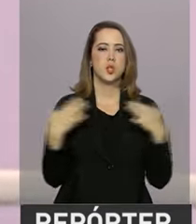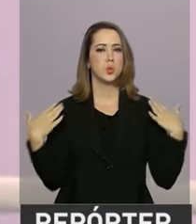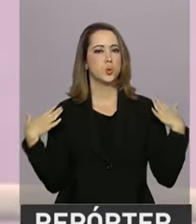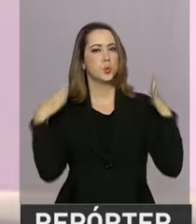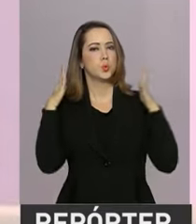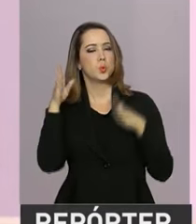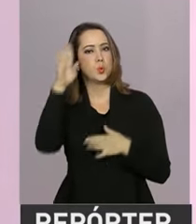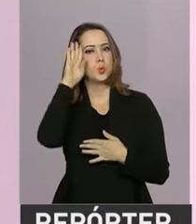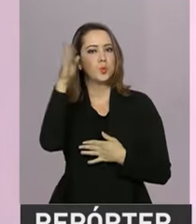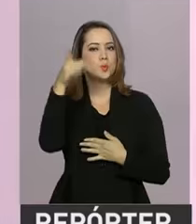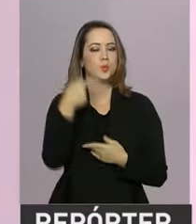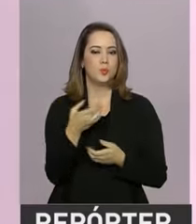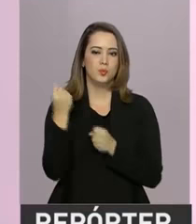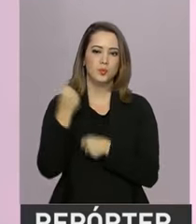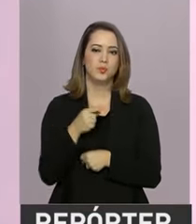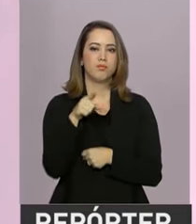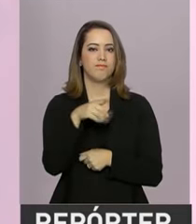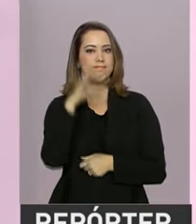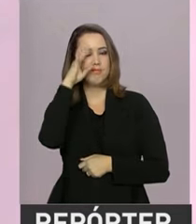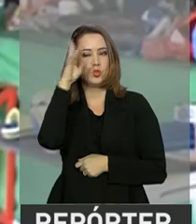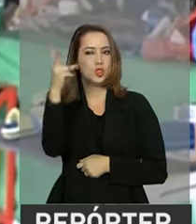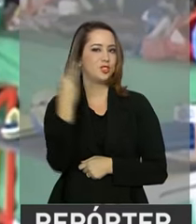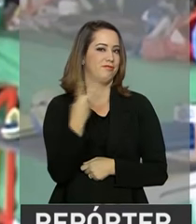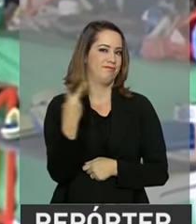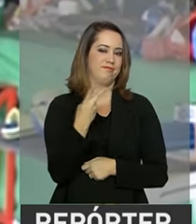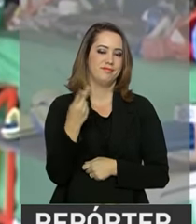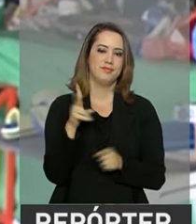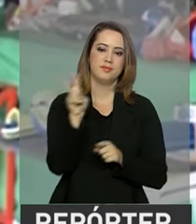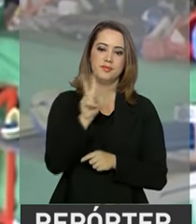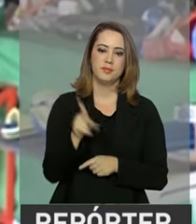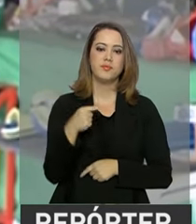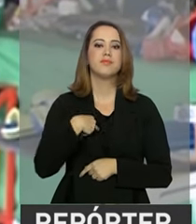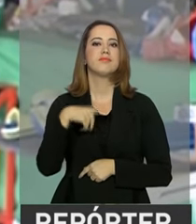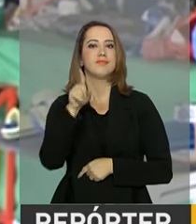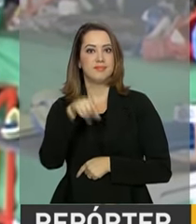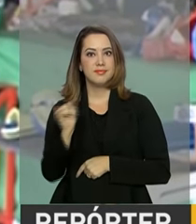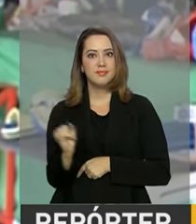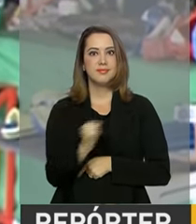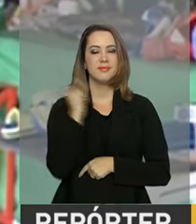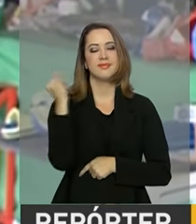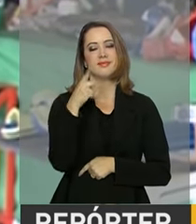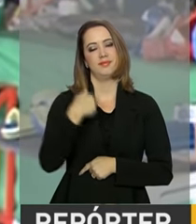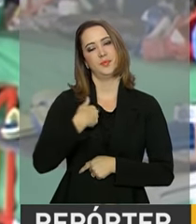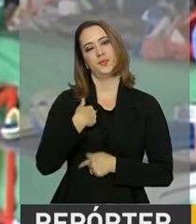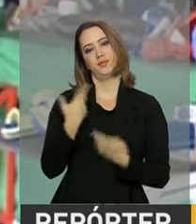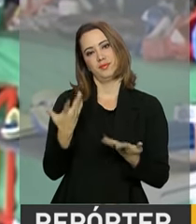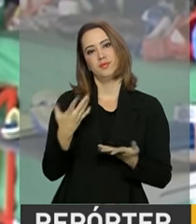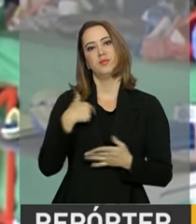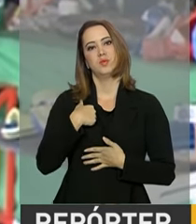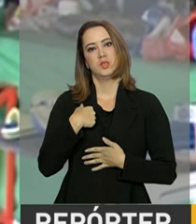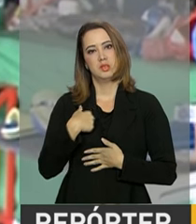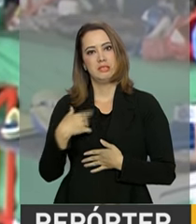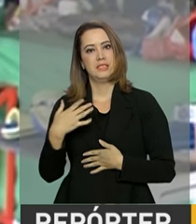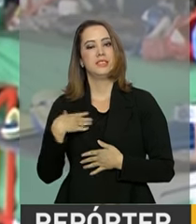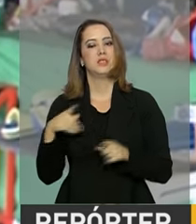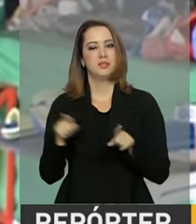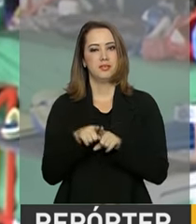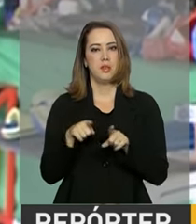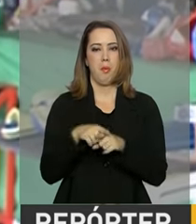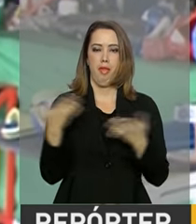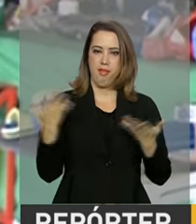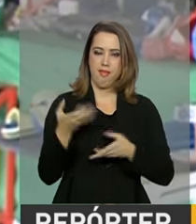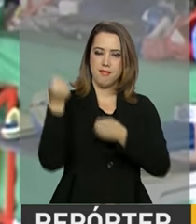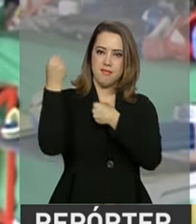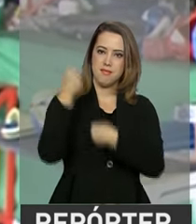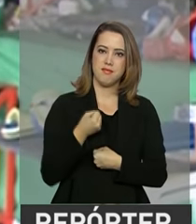militar é realizar o sonho duas vezes. Foi essencial para mim na minha carreira como atleta, ter essa formação como soldado, saber o